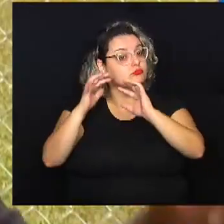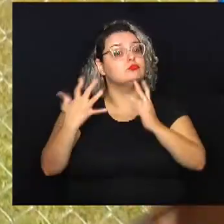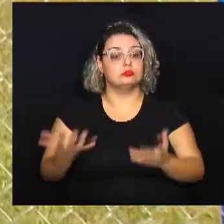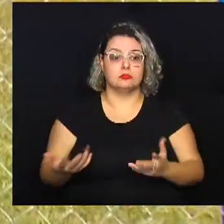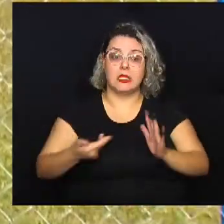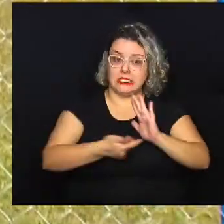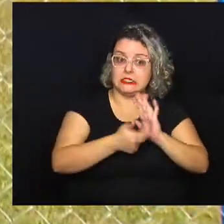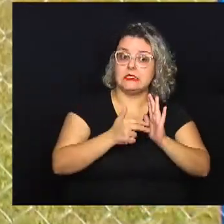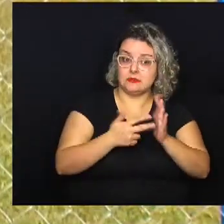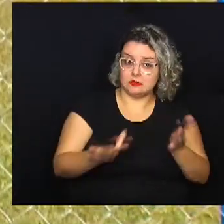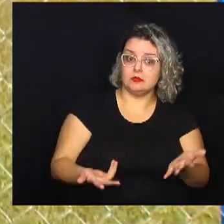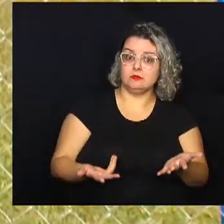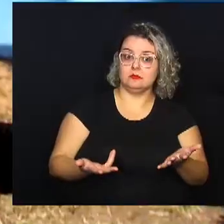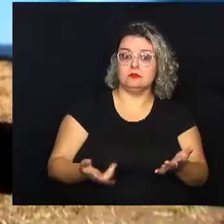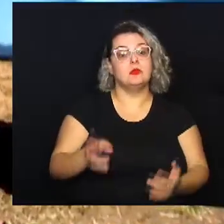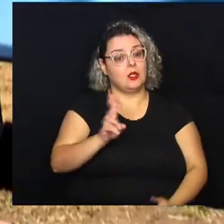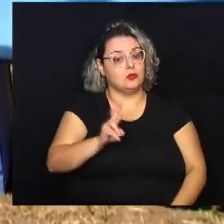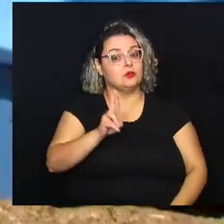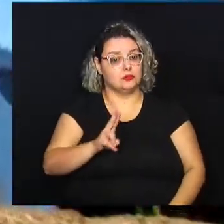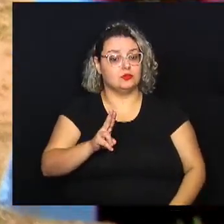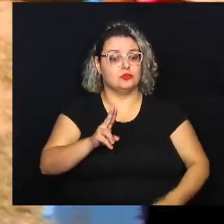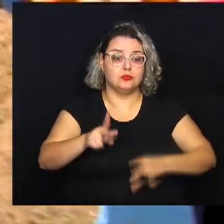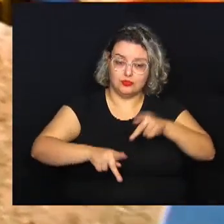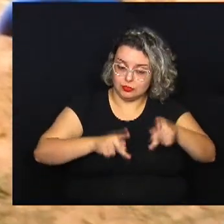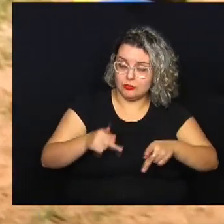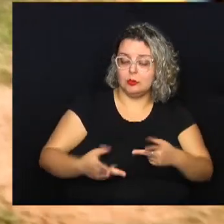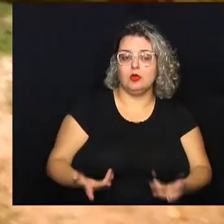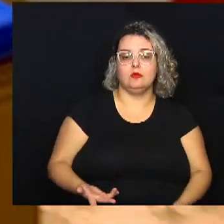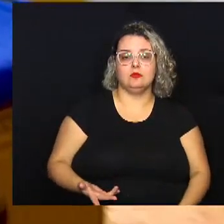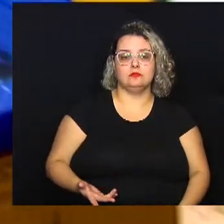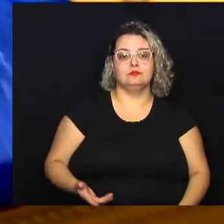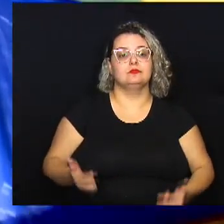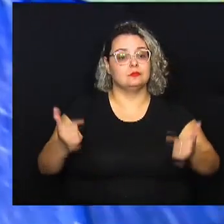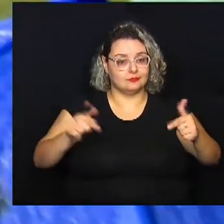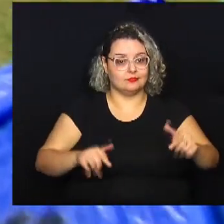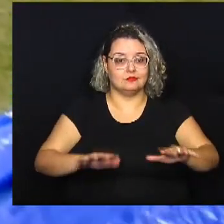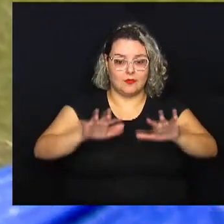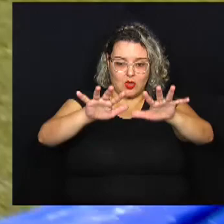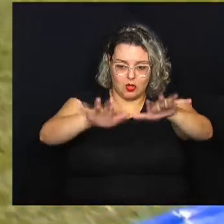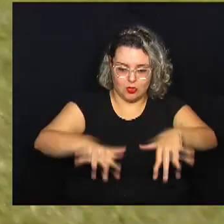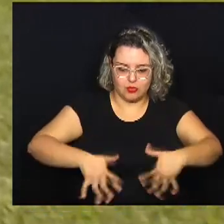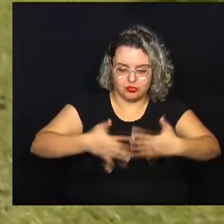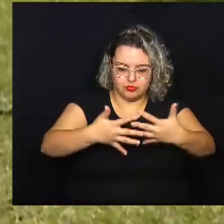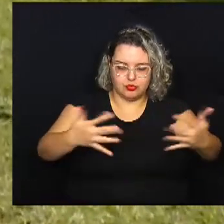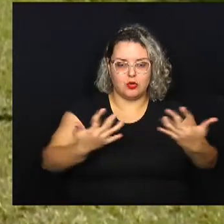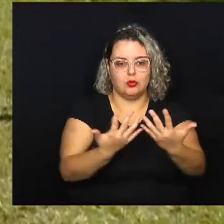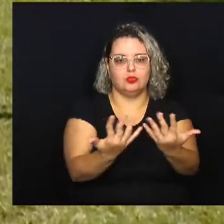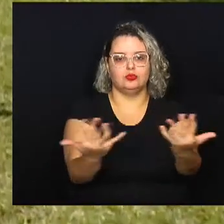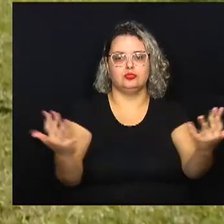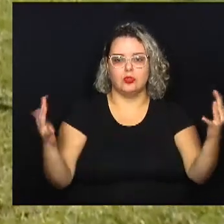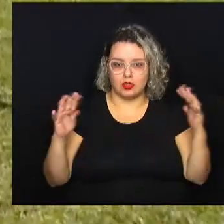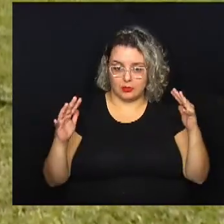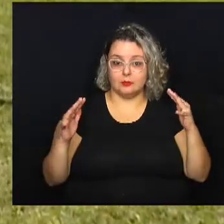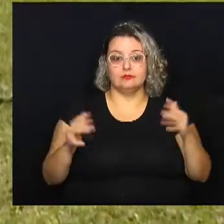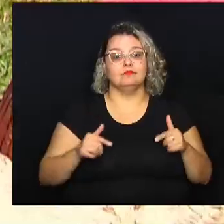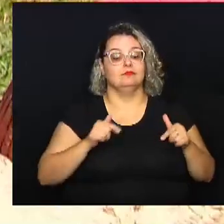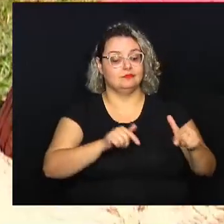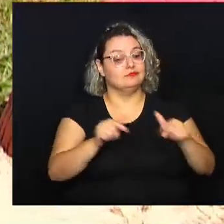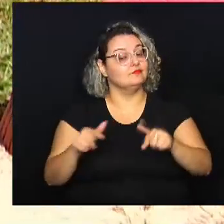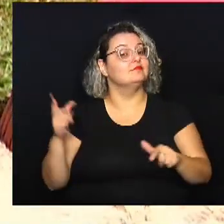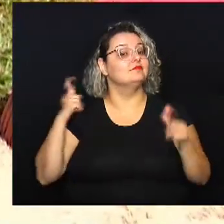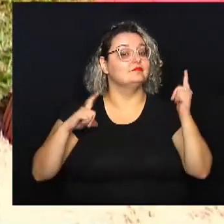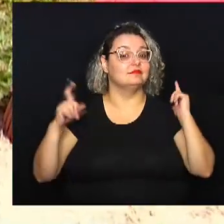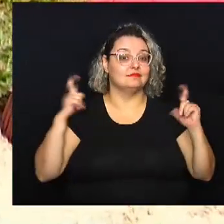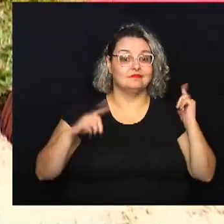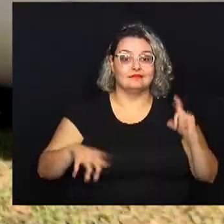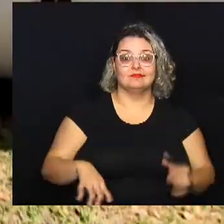sentido para uso da população. O espaço é cercado por alambrado com equipamentos para lazer dos cães,